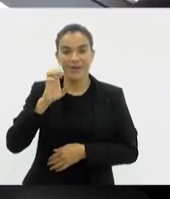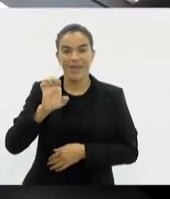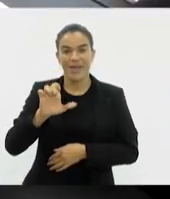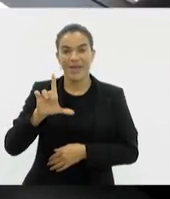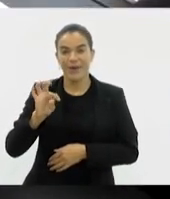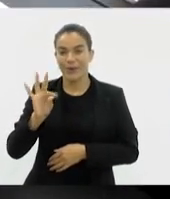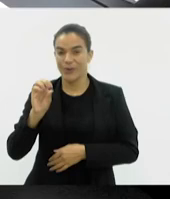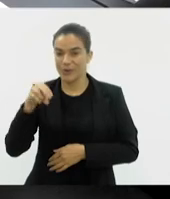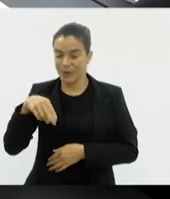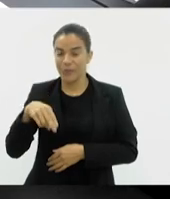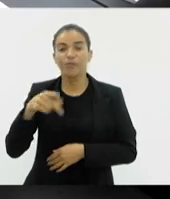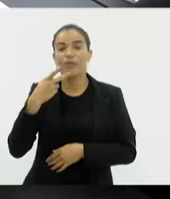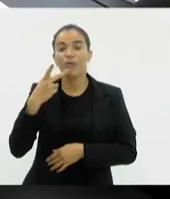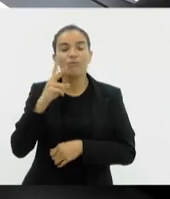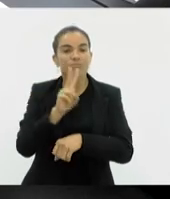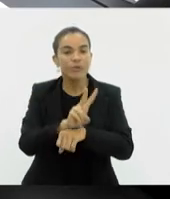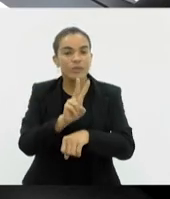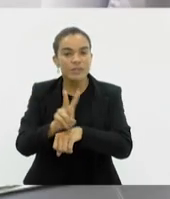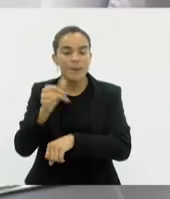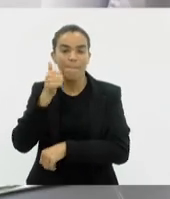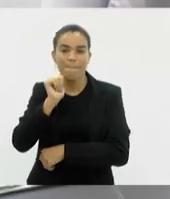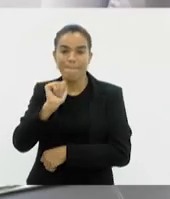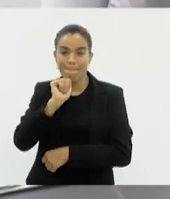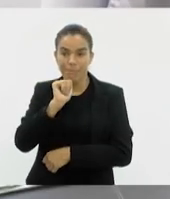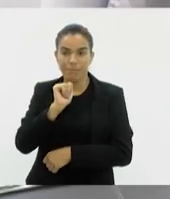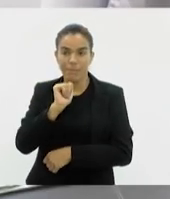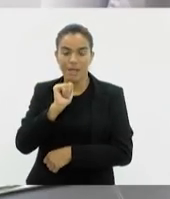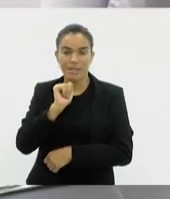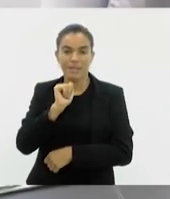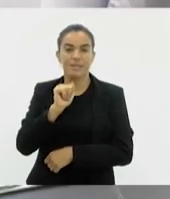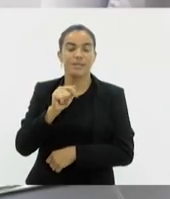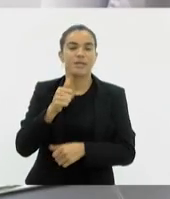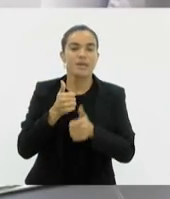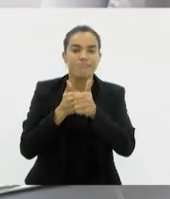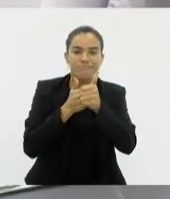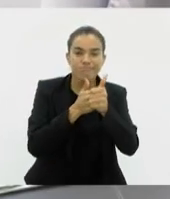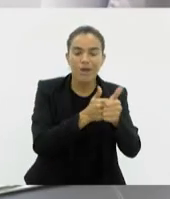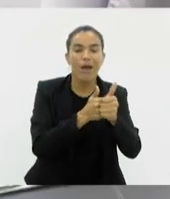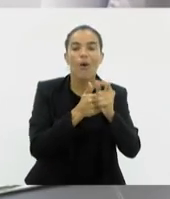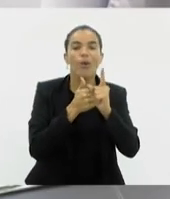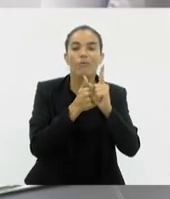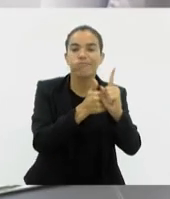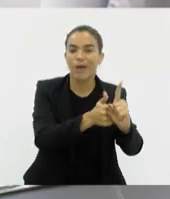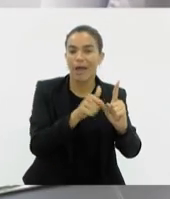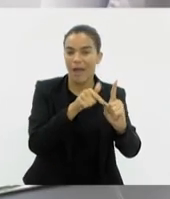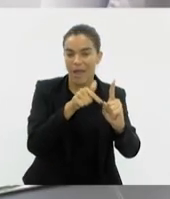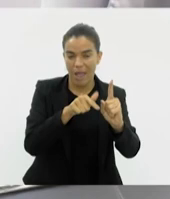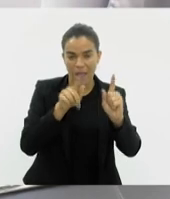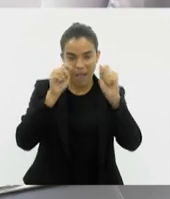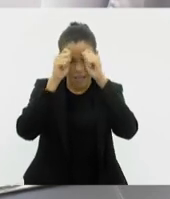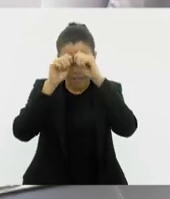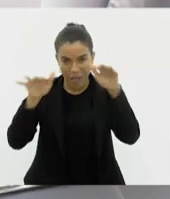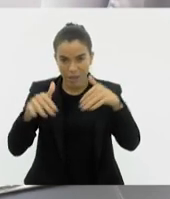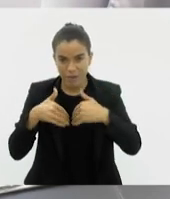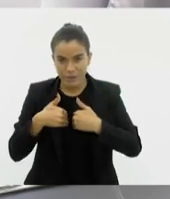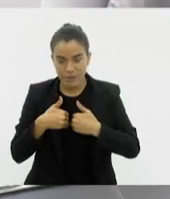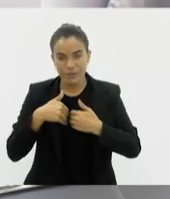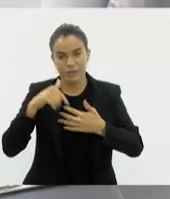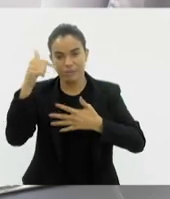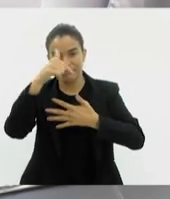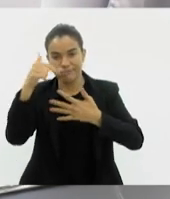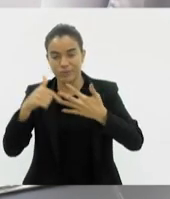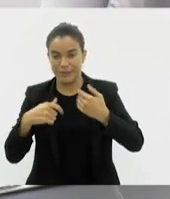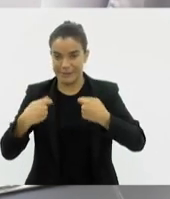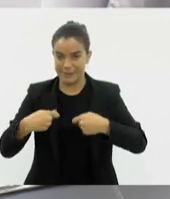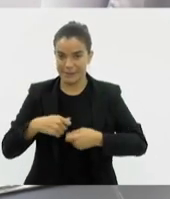Cristo, que cria o programa para a proteção de mães, pais e responsáveis pelas pessoas com transtorno do espectro autista, até e da outras